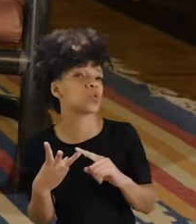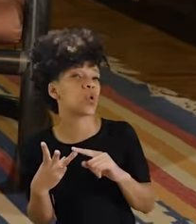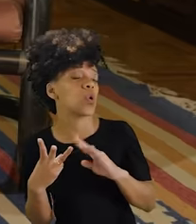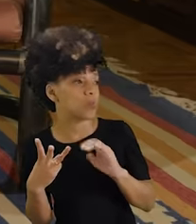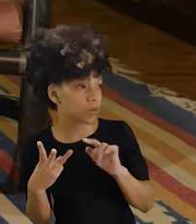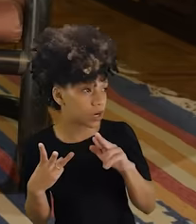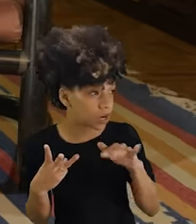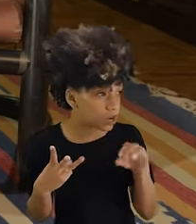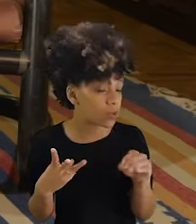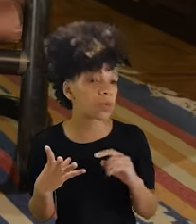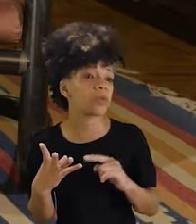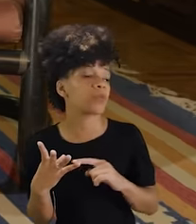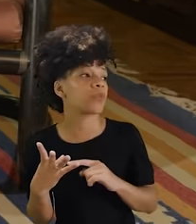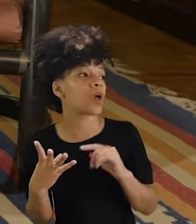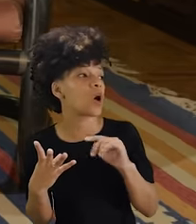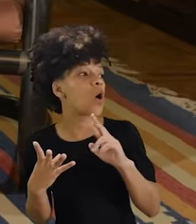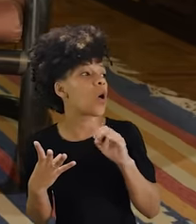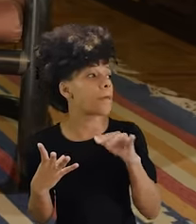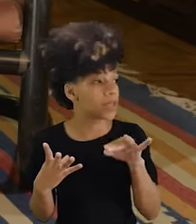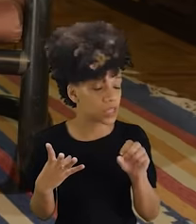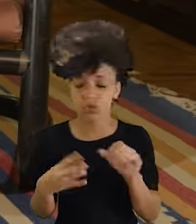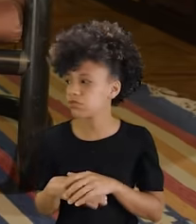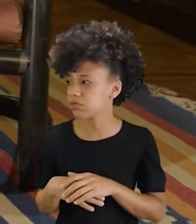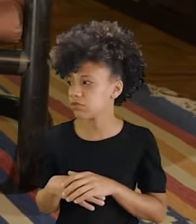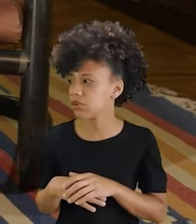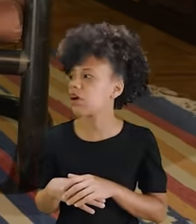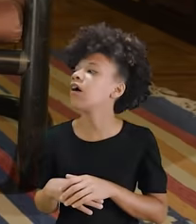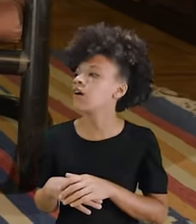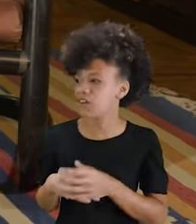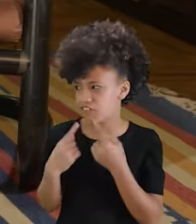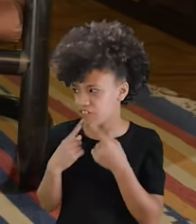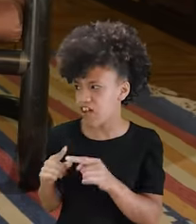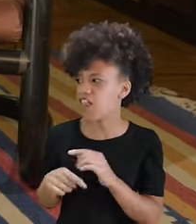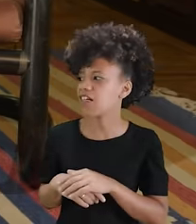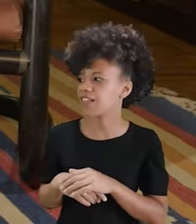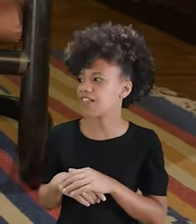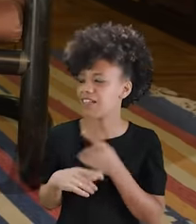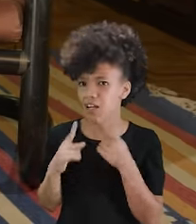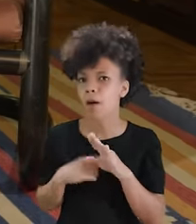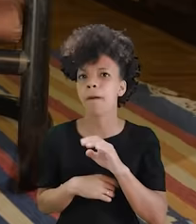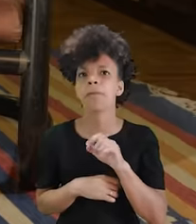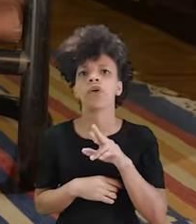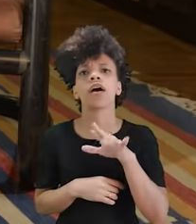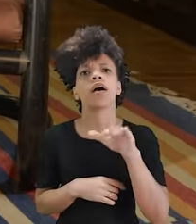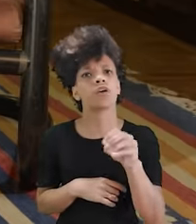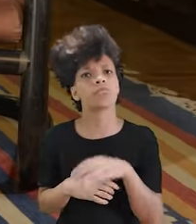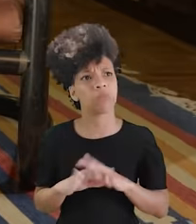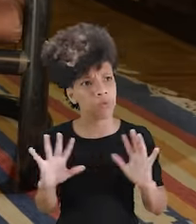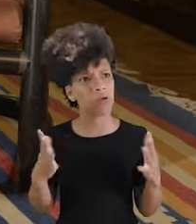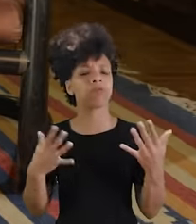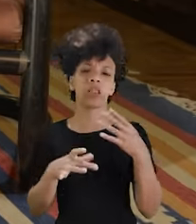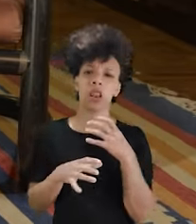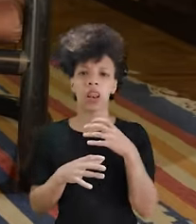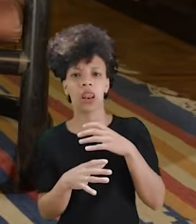búlgaros e romenos fica falando mal dos Bugres daí começou esse problema fala agora mas tem uma porta e vê as